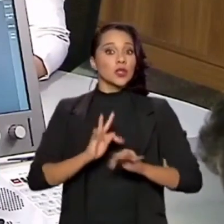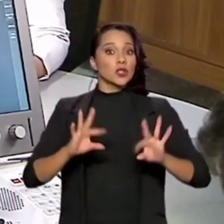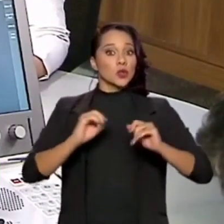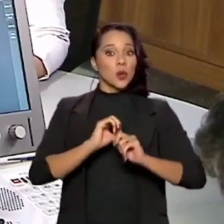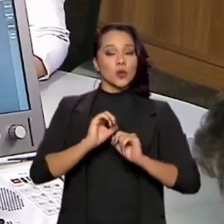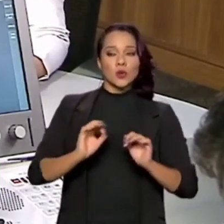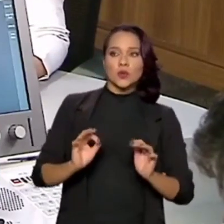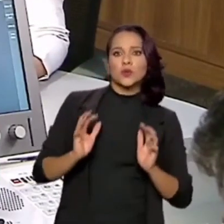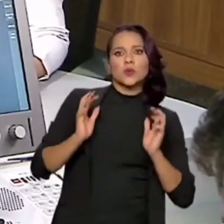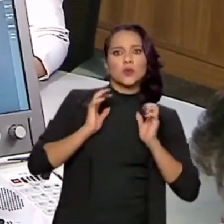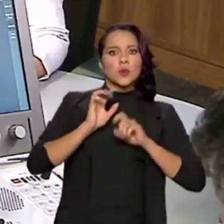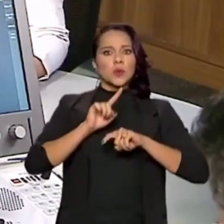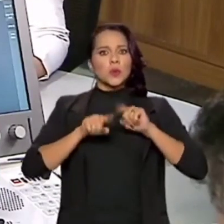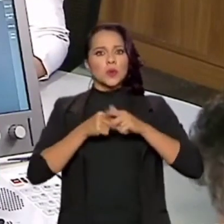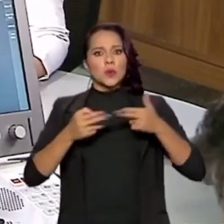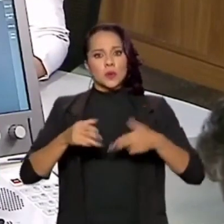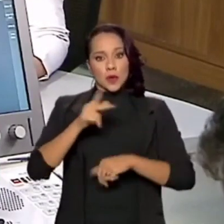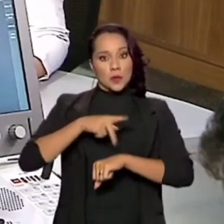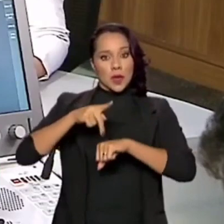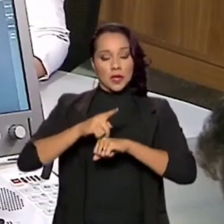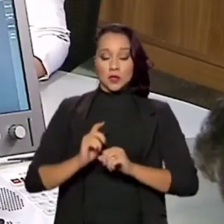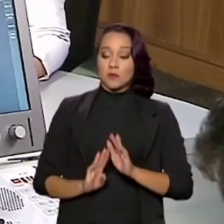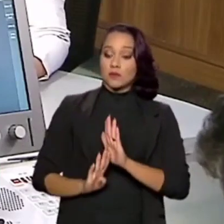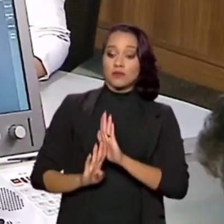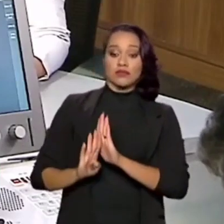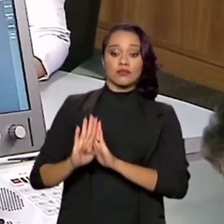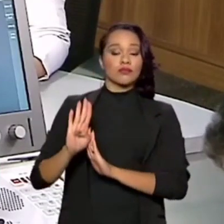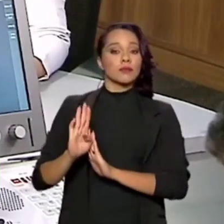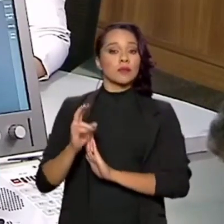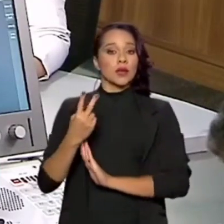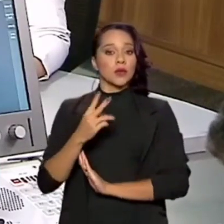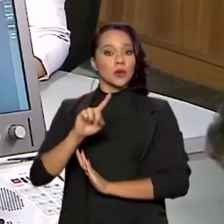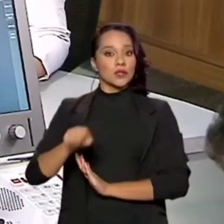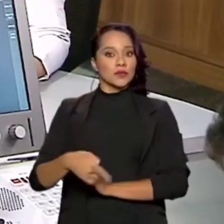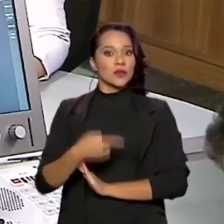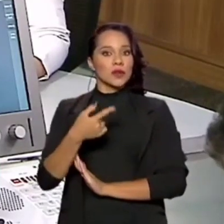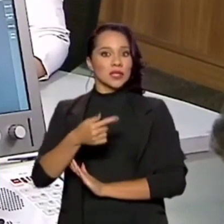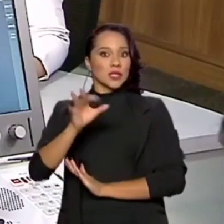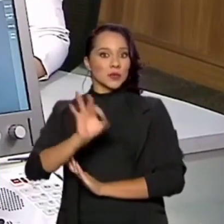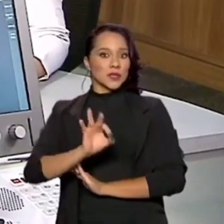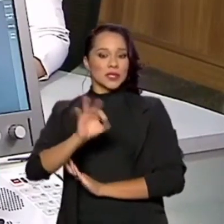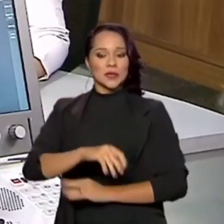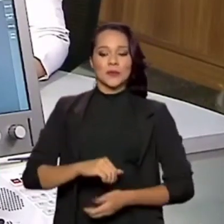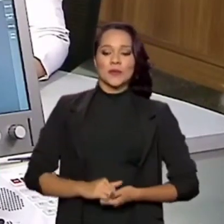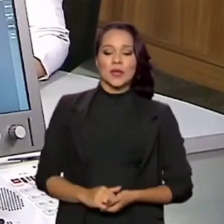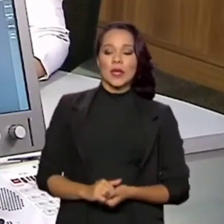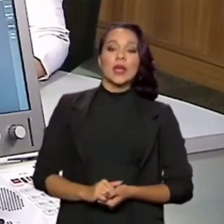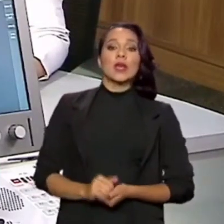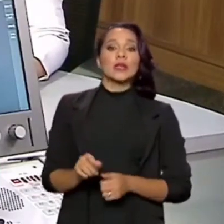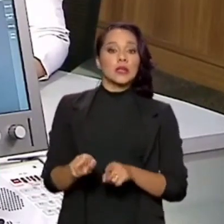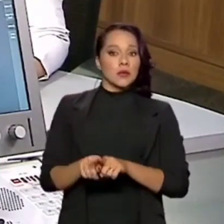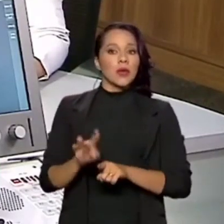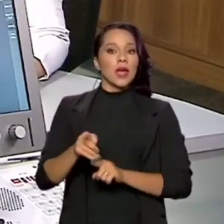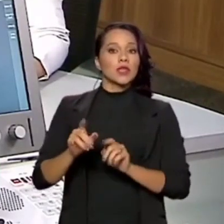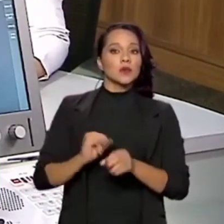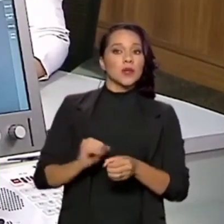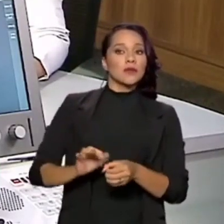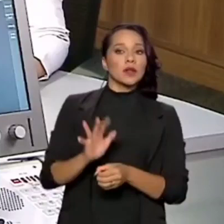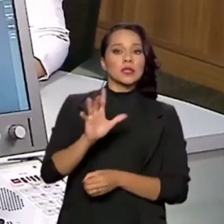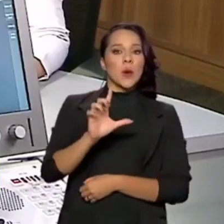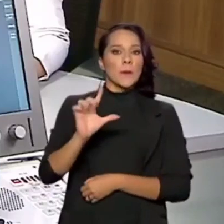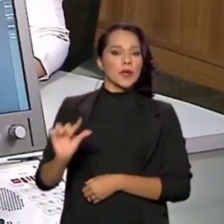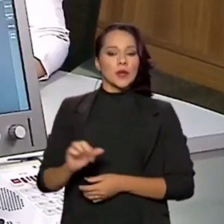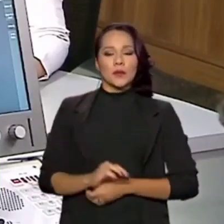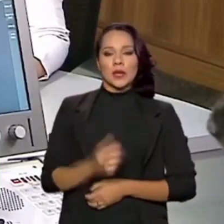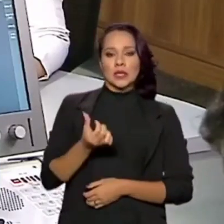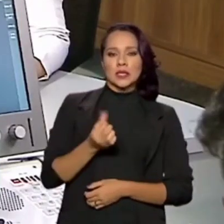as riquezas produzidas pelo país, deve aumentar para 2,7%. A projeção também é de uma inflação menor,